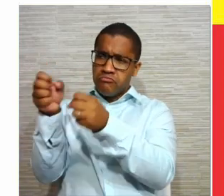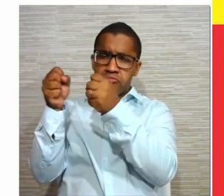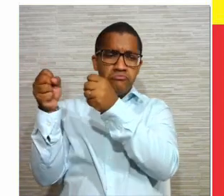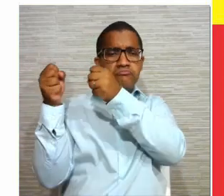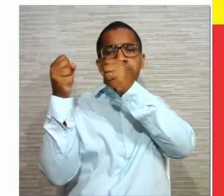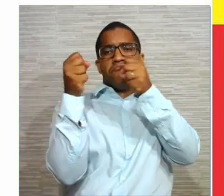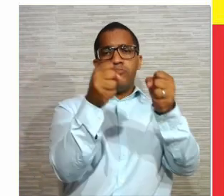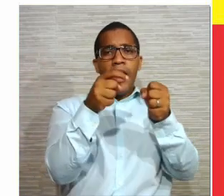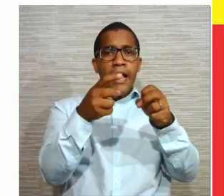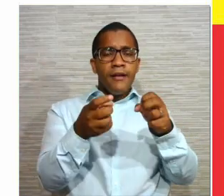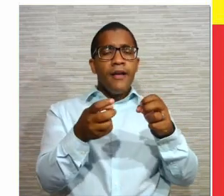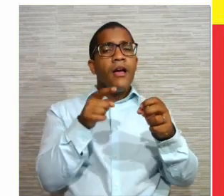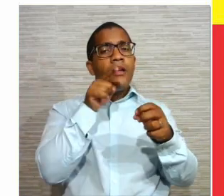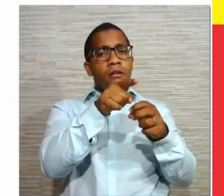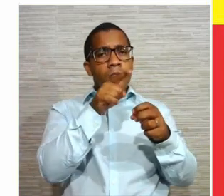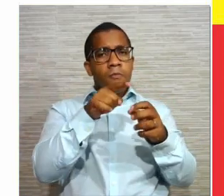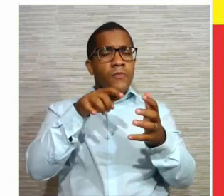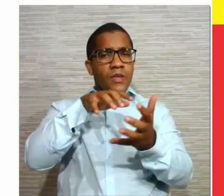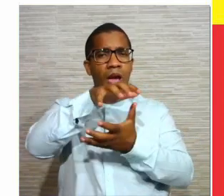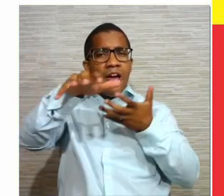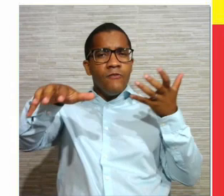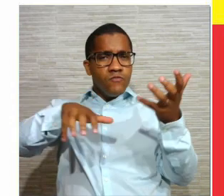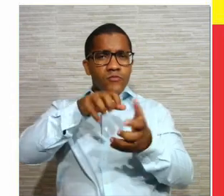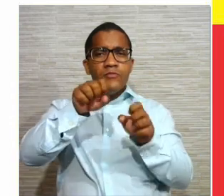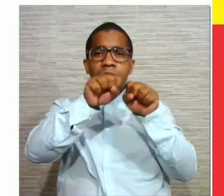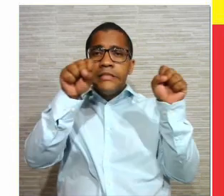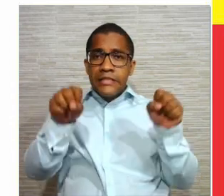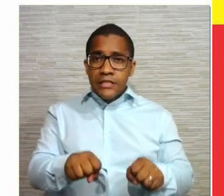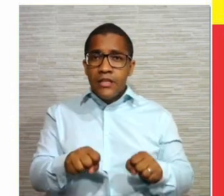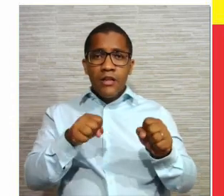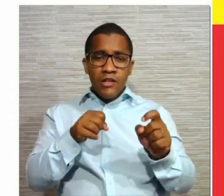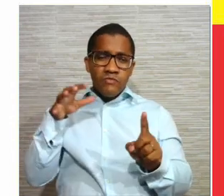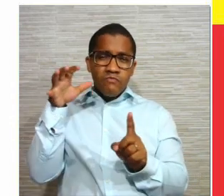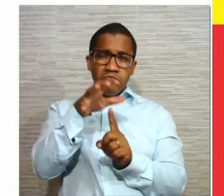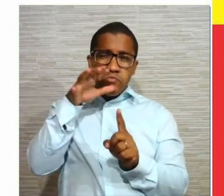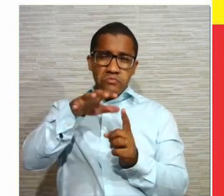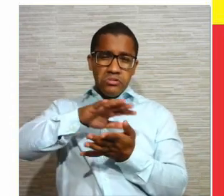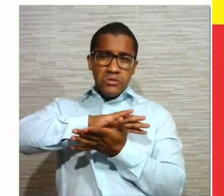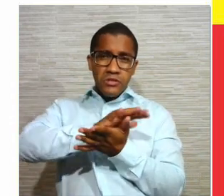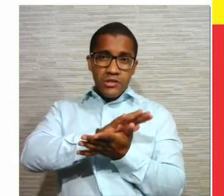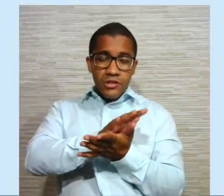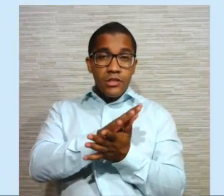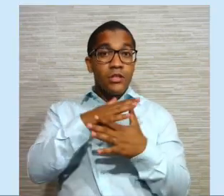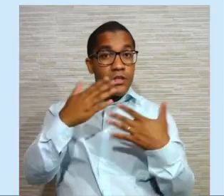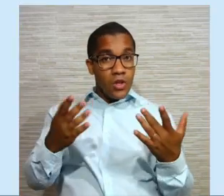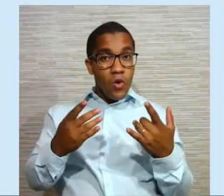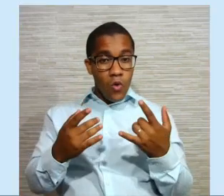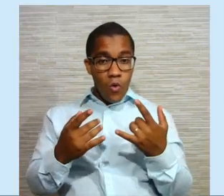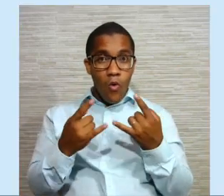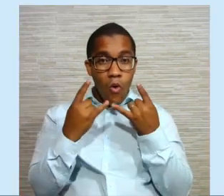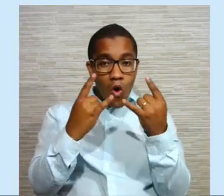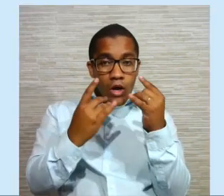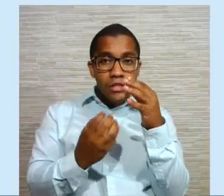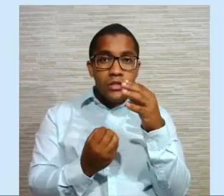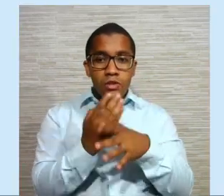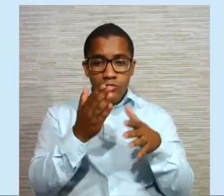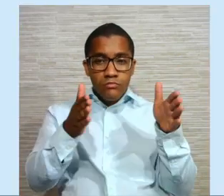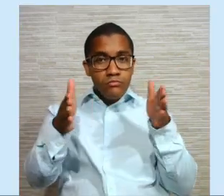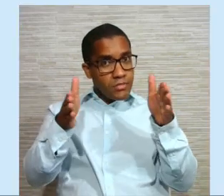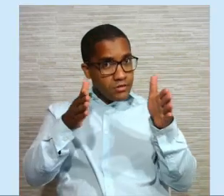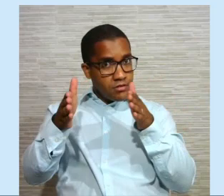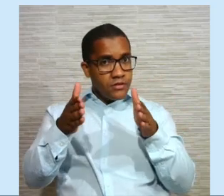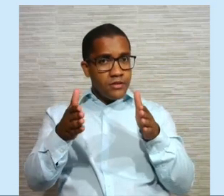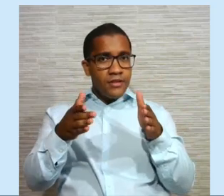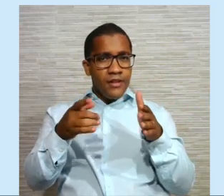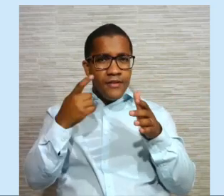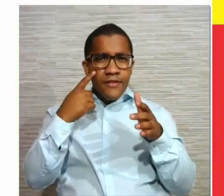encontrar-se sem rumo, na revolta do sistema que o oprimia. Então o rock ele justamente surgiu nesse momento.